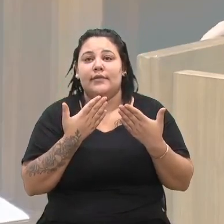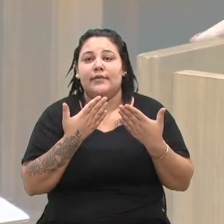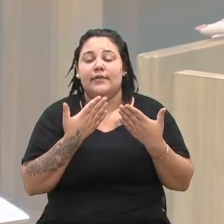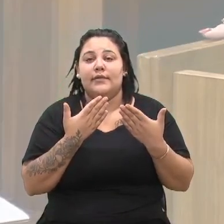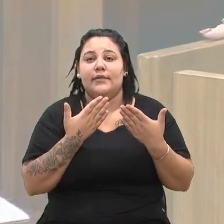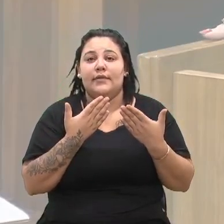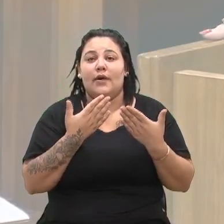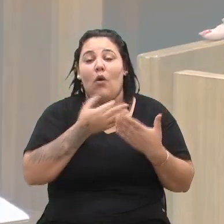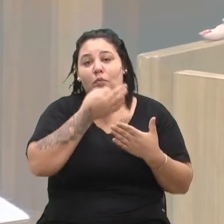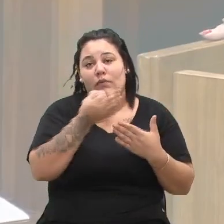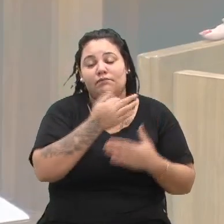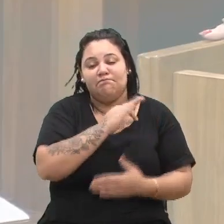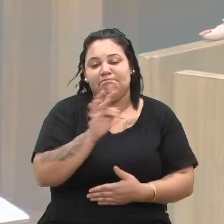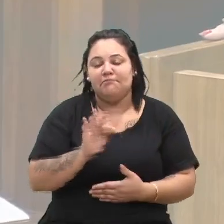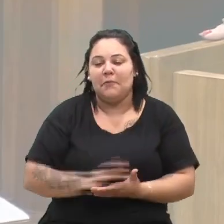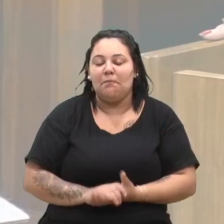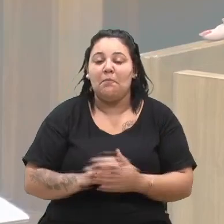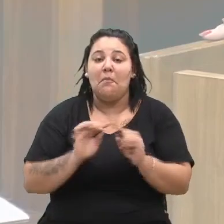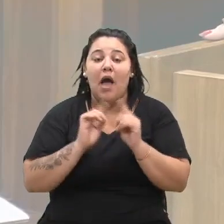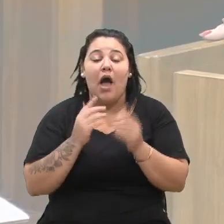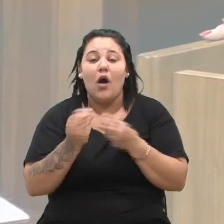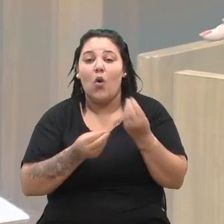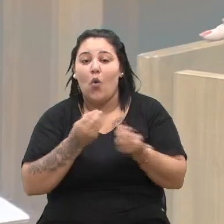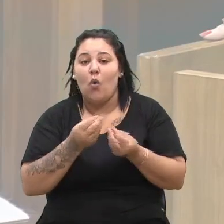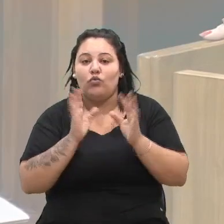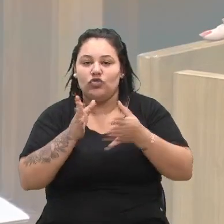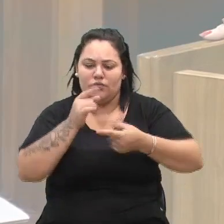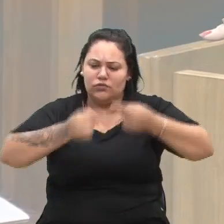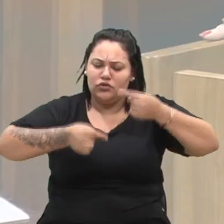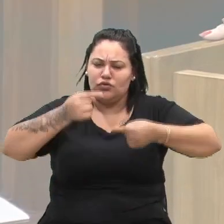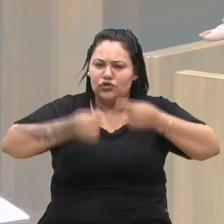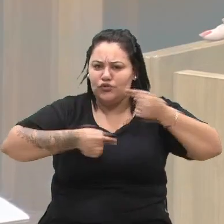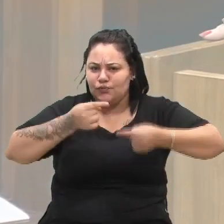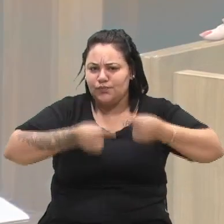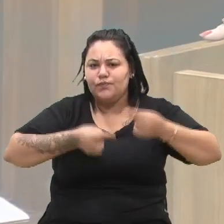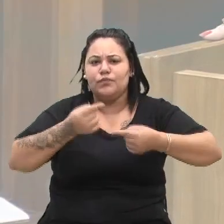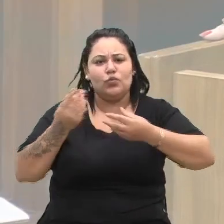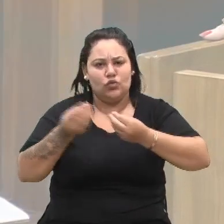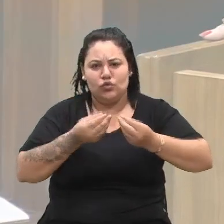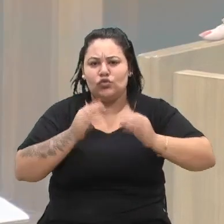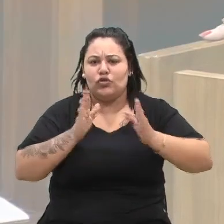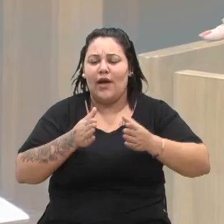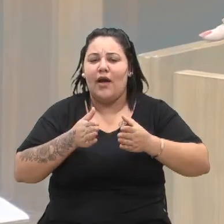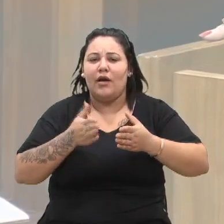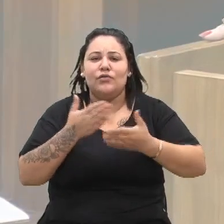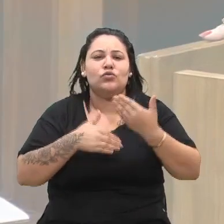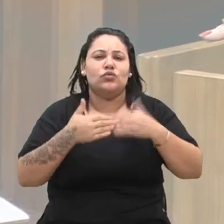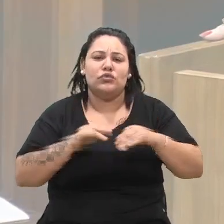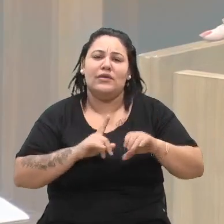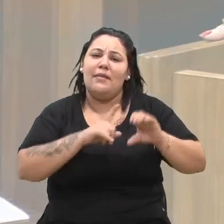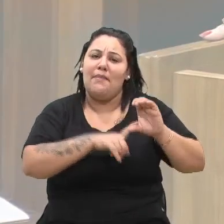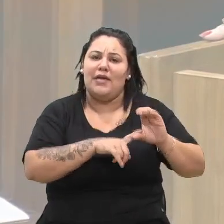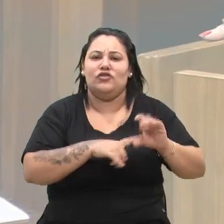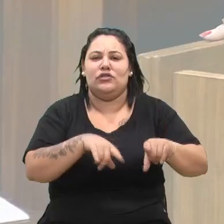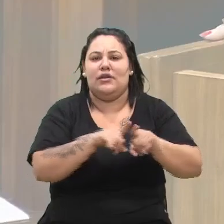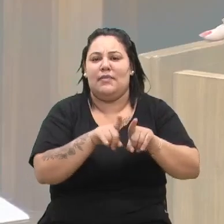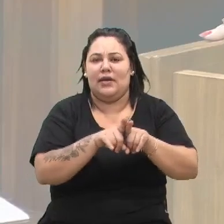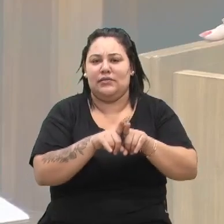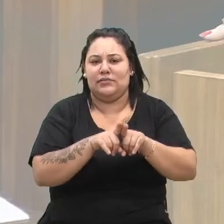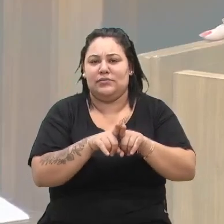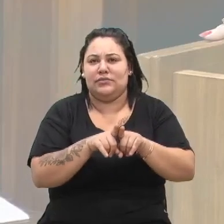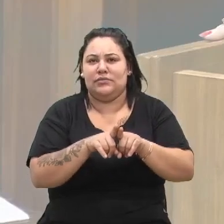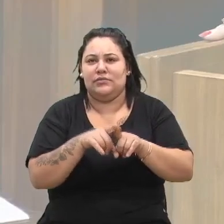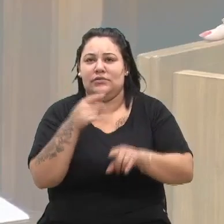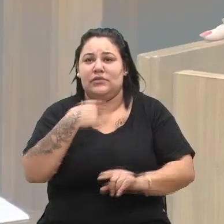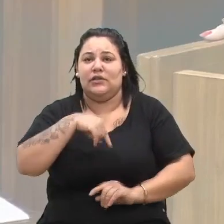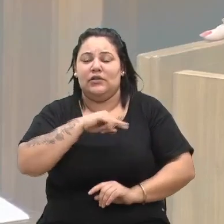Mas, como tudo, e como já se discutiu várias vezes, tudo vai depender também da nossa mobilização